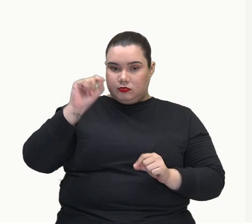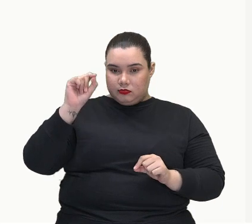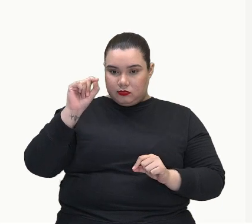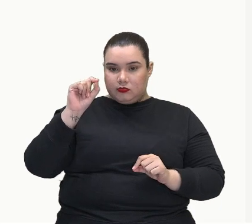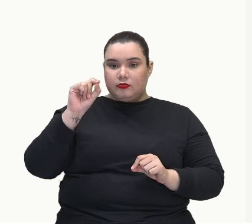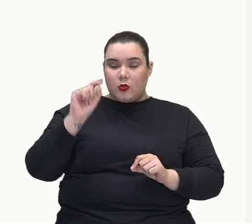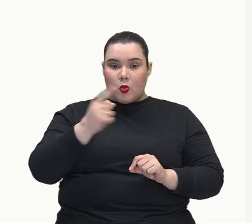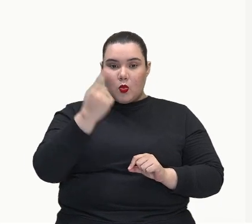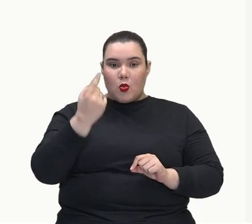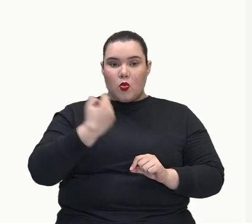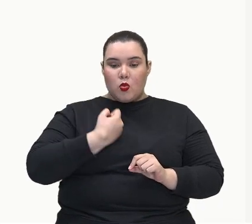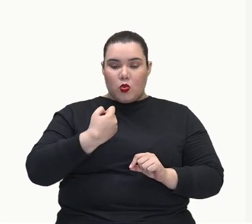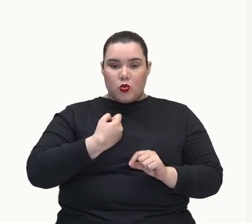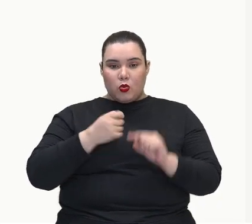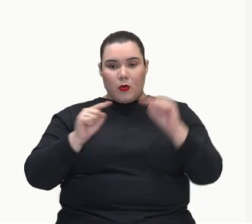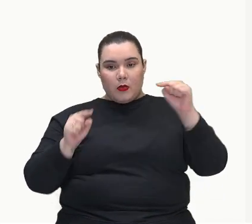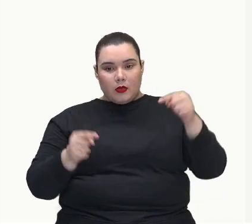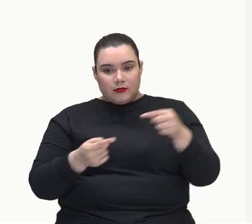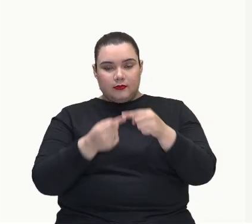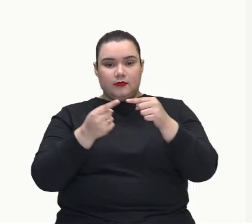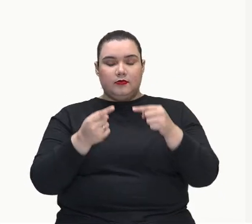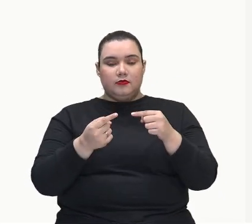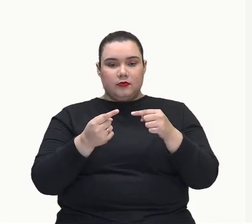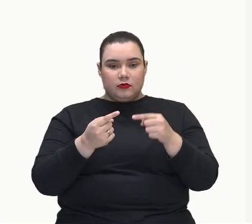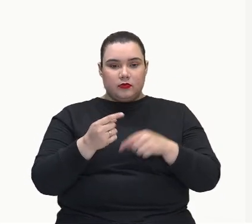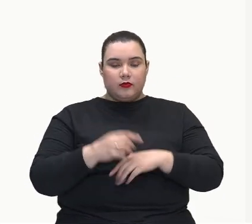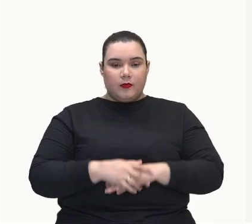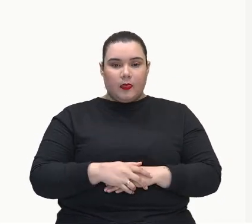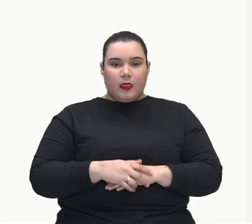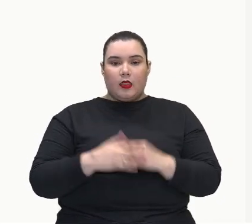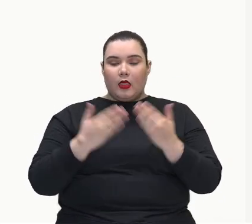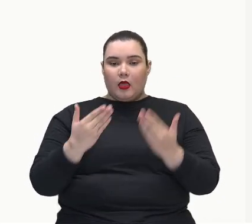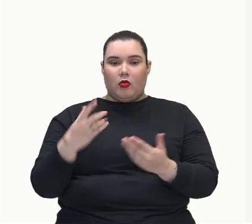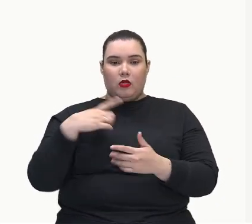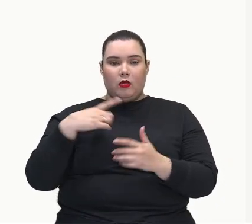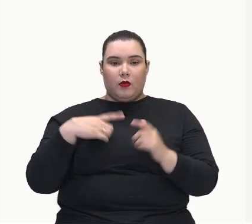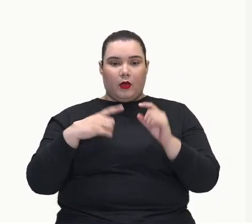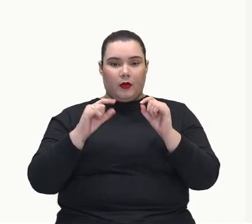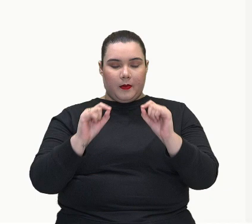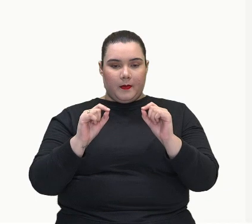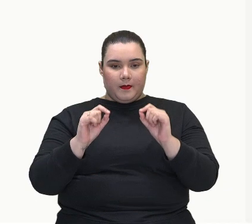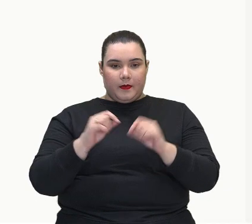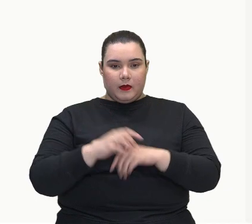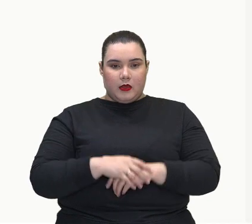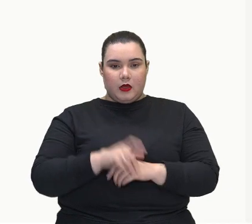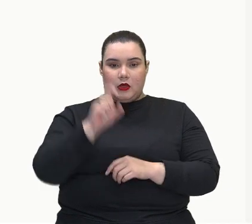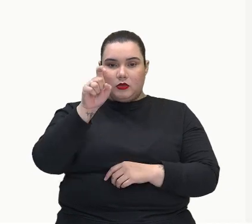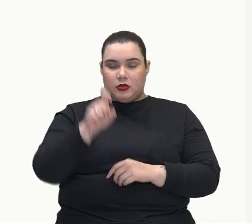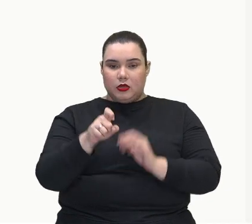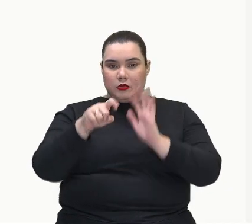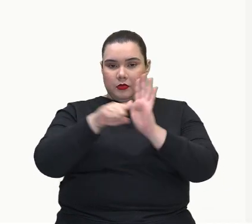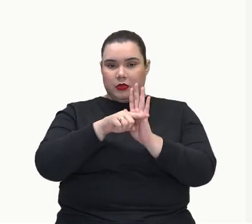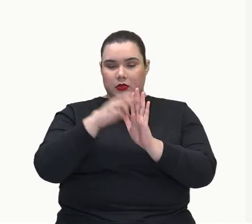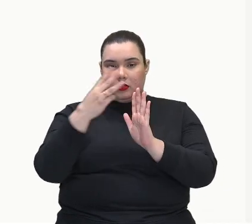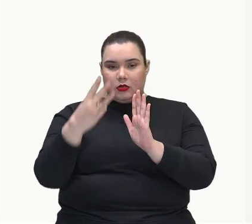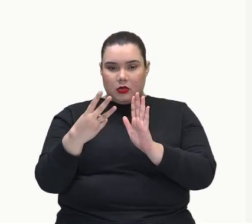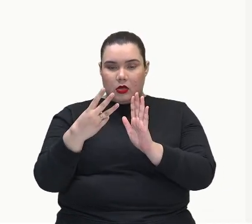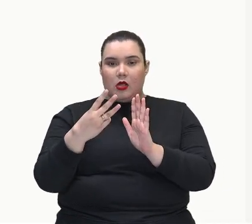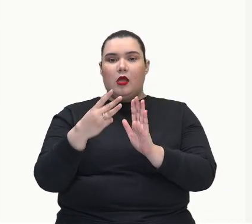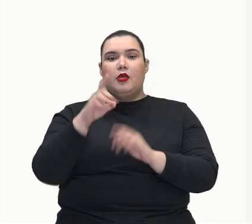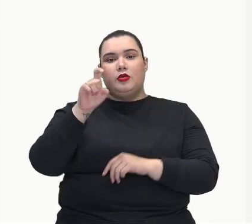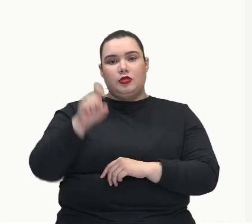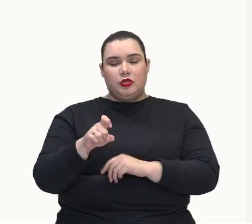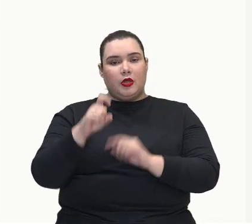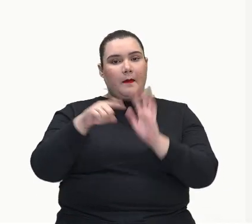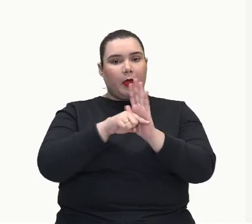única reta e fazer a razão entre eles. Então, a gente vai fazer a razão entre o x menos 3 e o